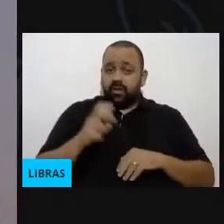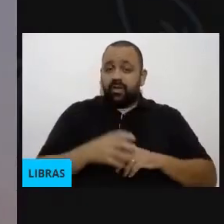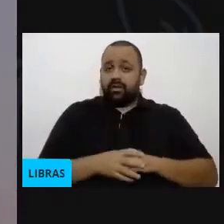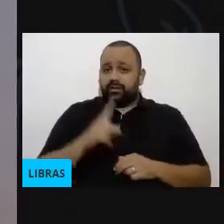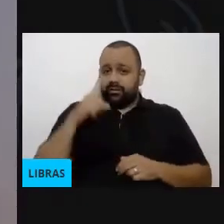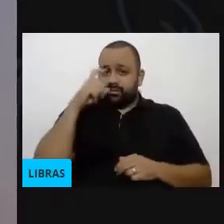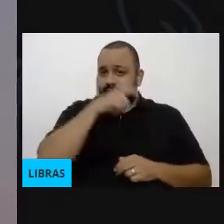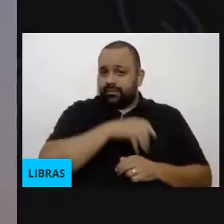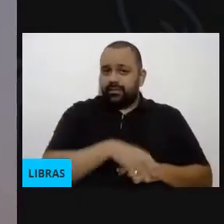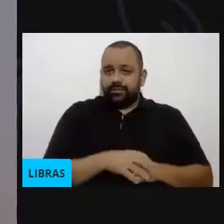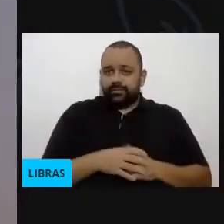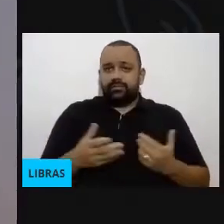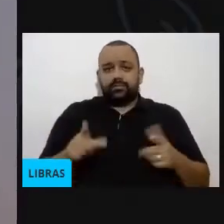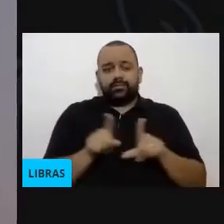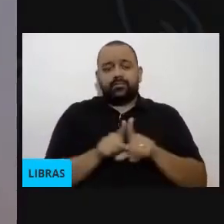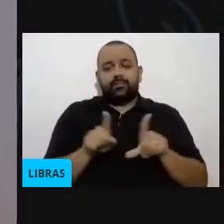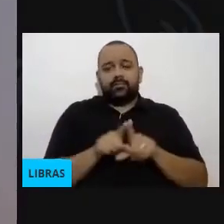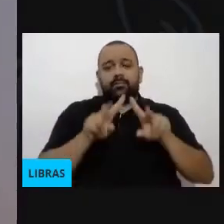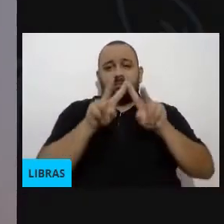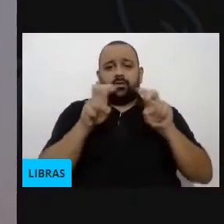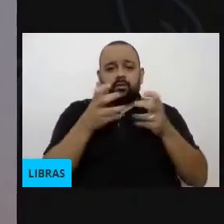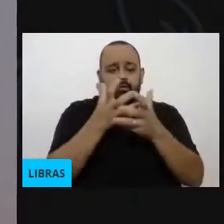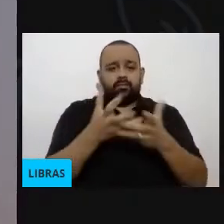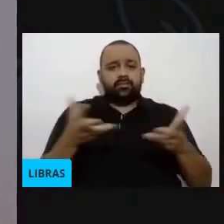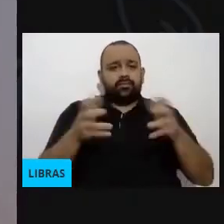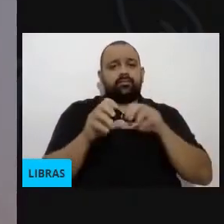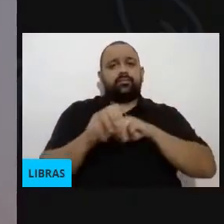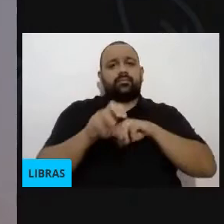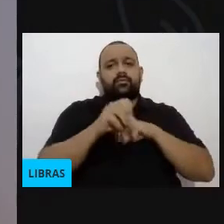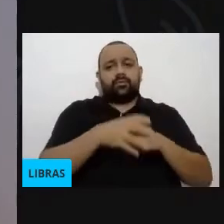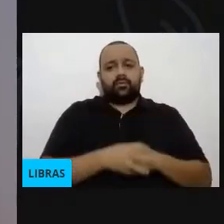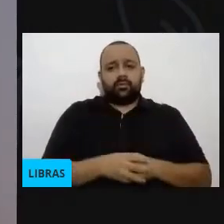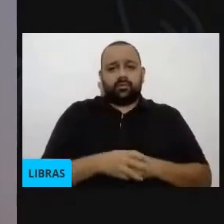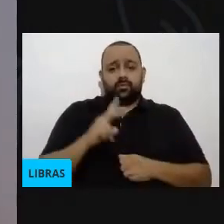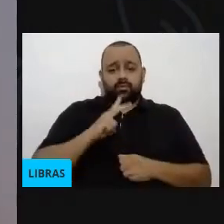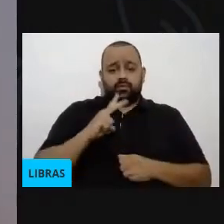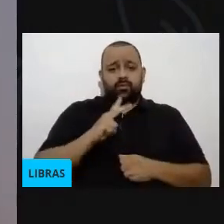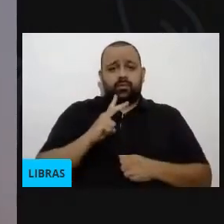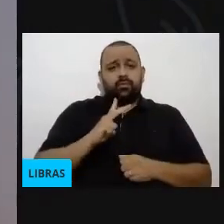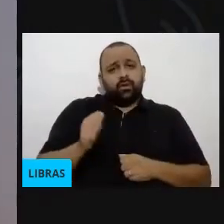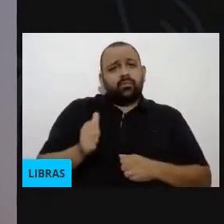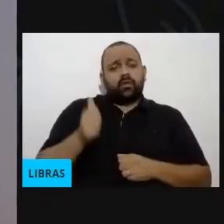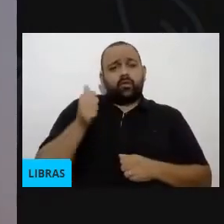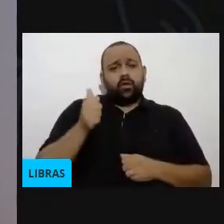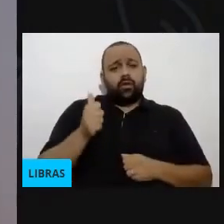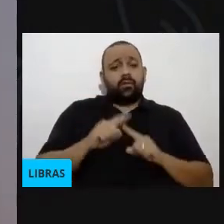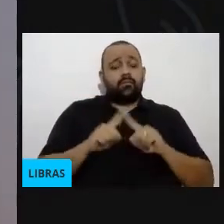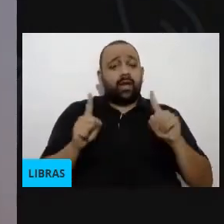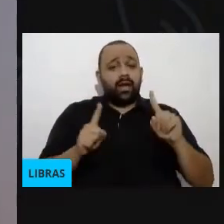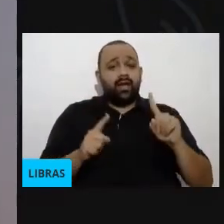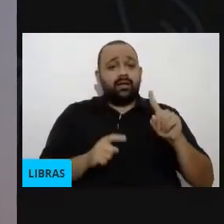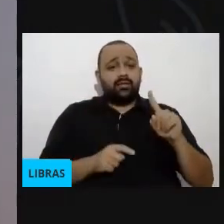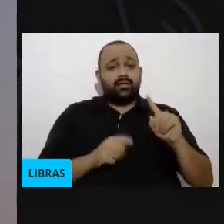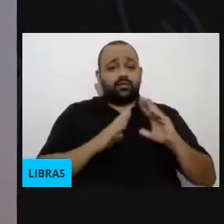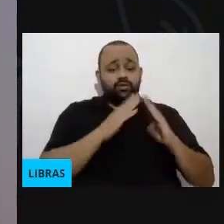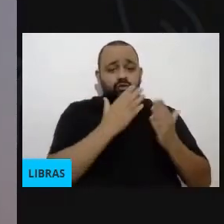E ainda mais dentro de um contexto público de ensino. As privadas certamente se deram melhor. As escolas